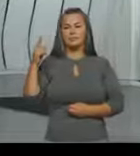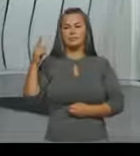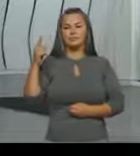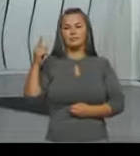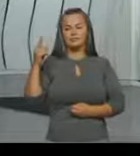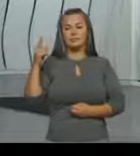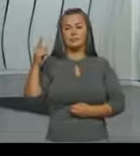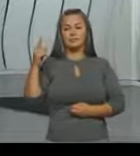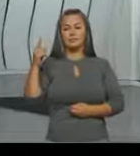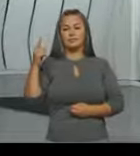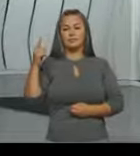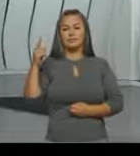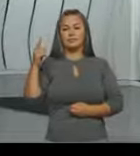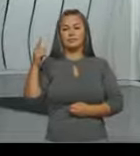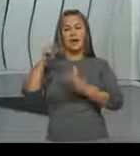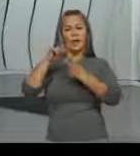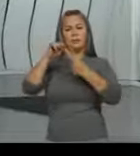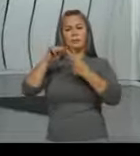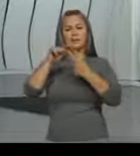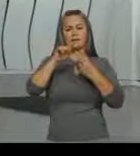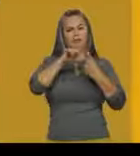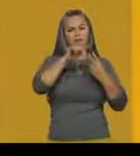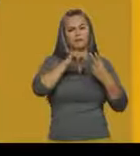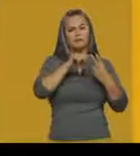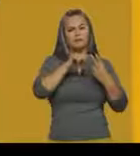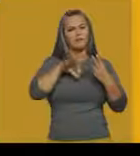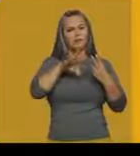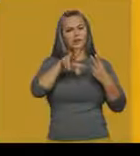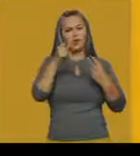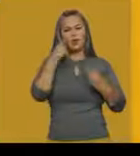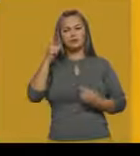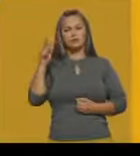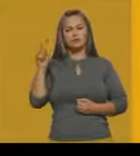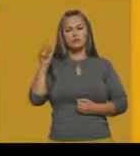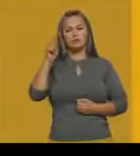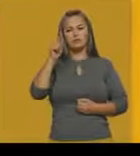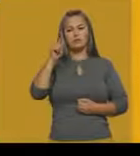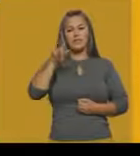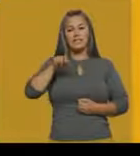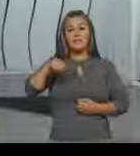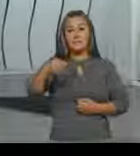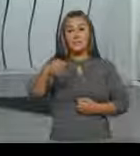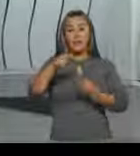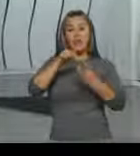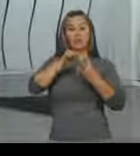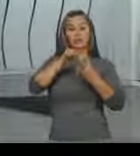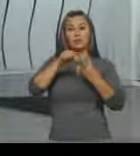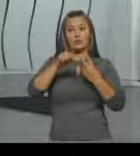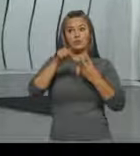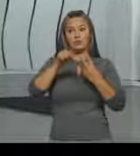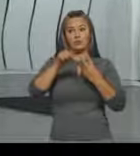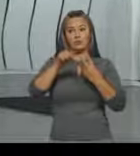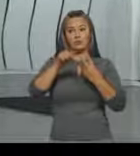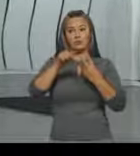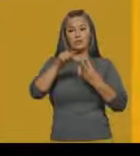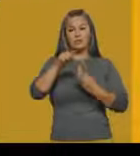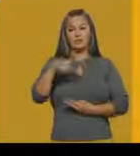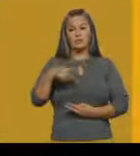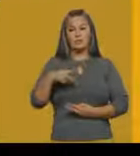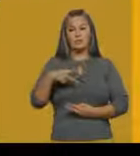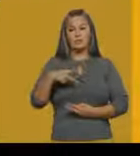isso. Pi, pi, pi, pi também. Nossa, mas tanto